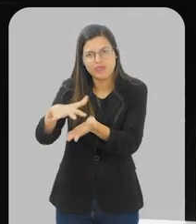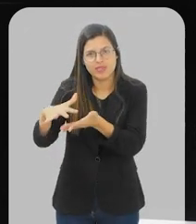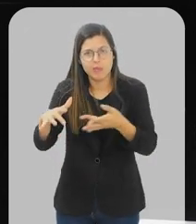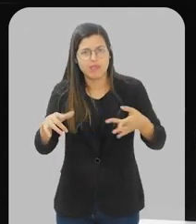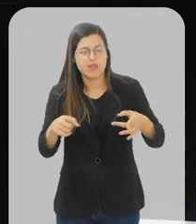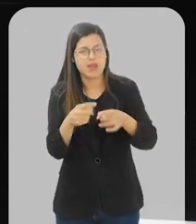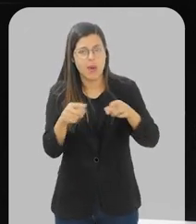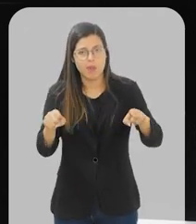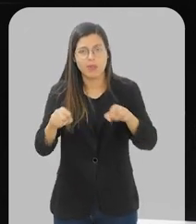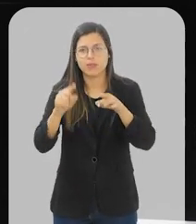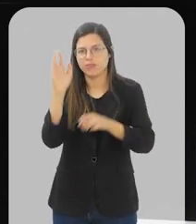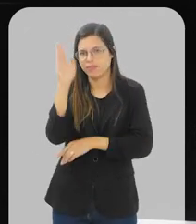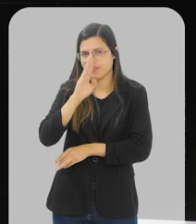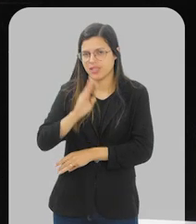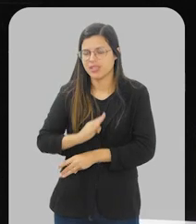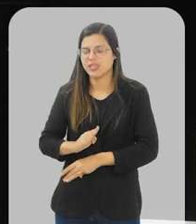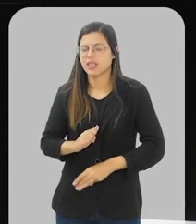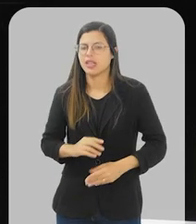música brasileira.